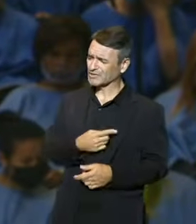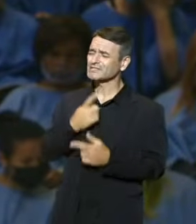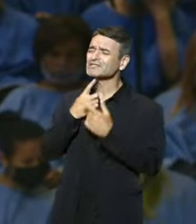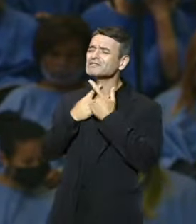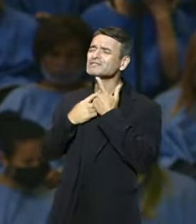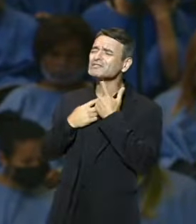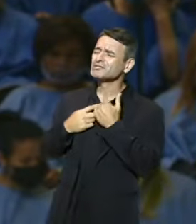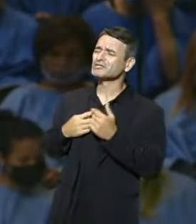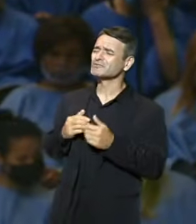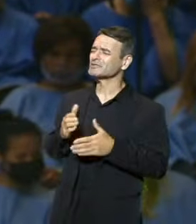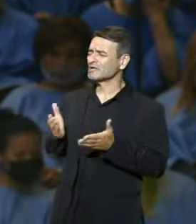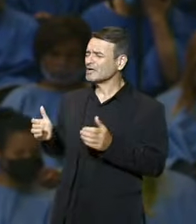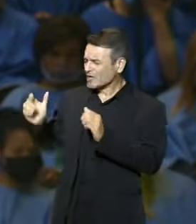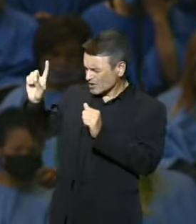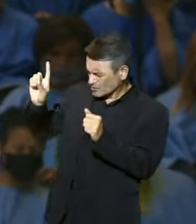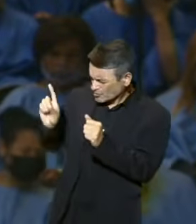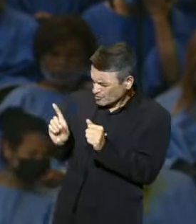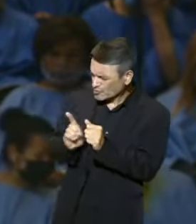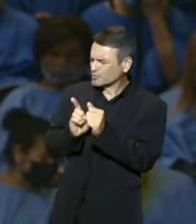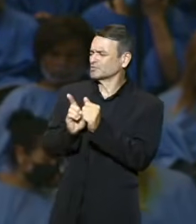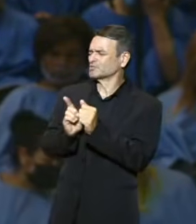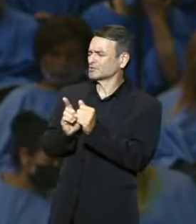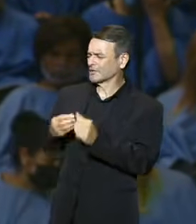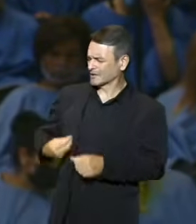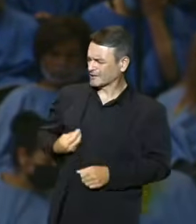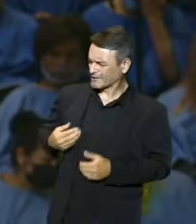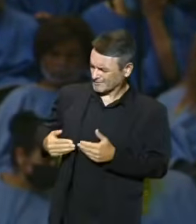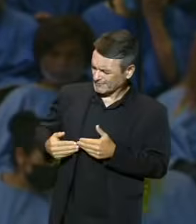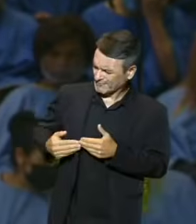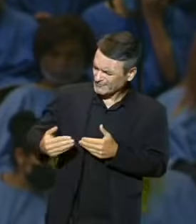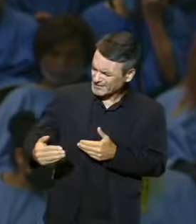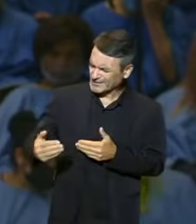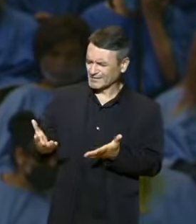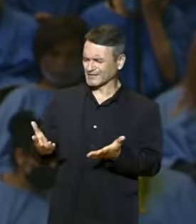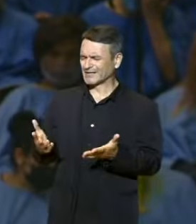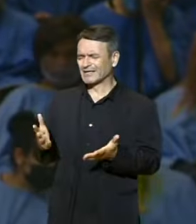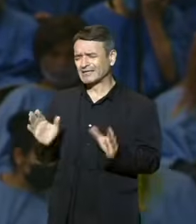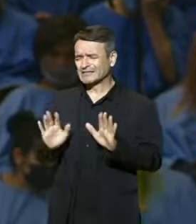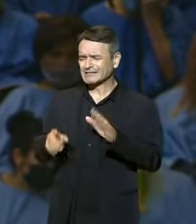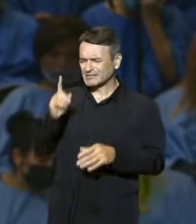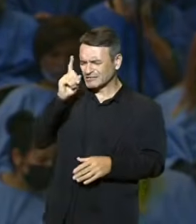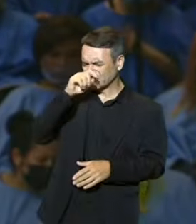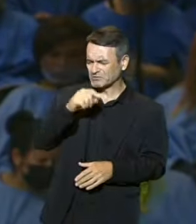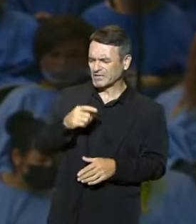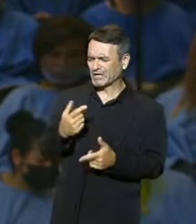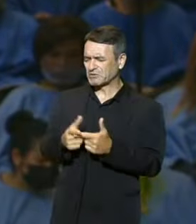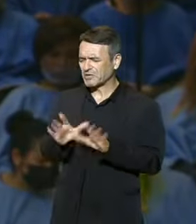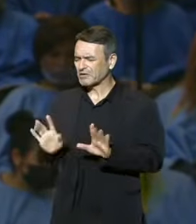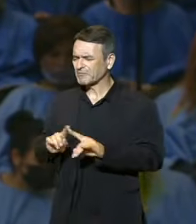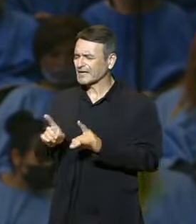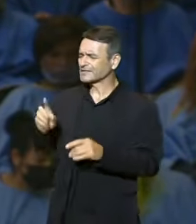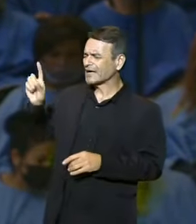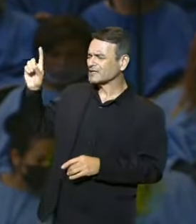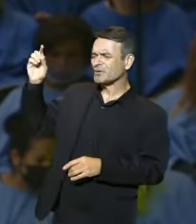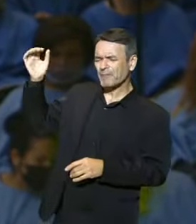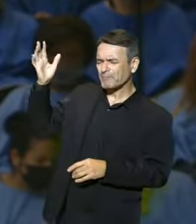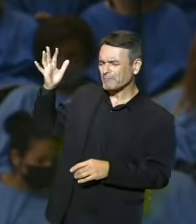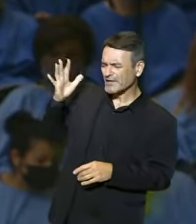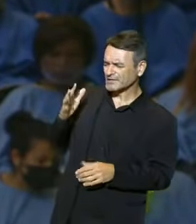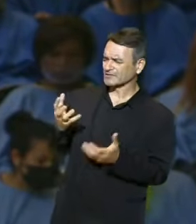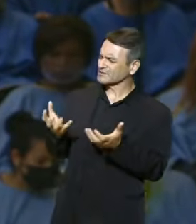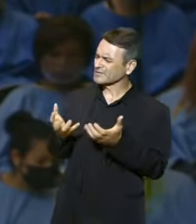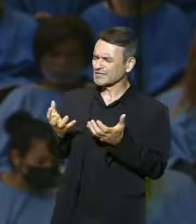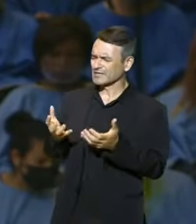desejamos caminhar com o Senhor pelos desertos da vida. Nós desejamos a bênção do Senhor na nossa vida e na